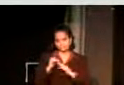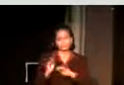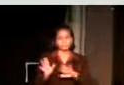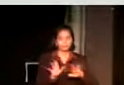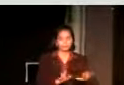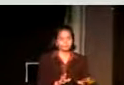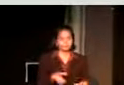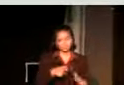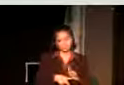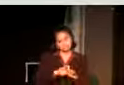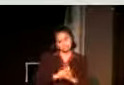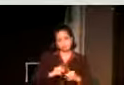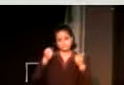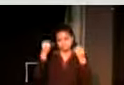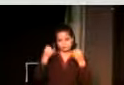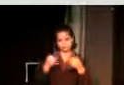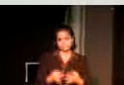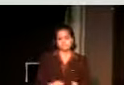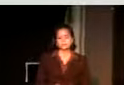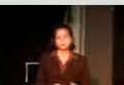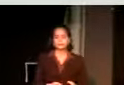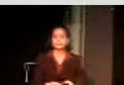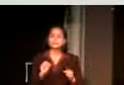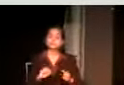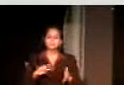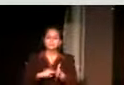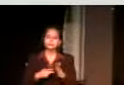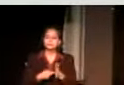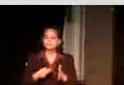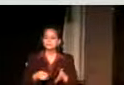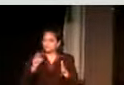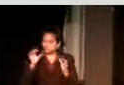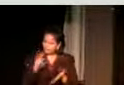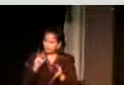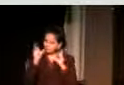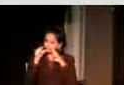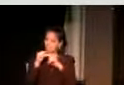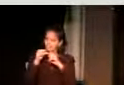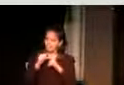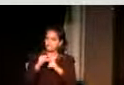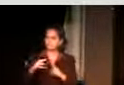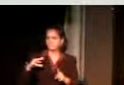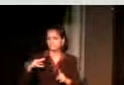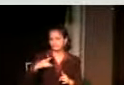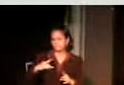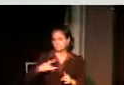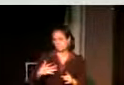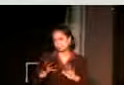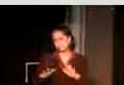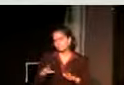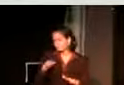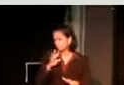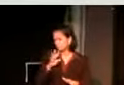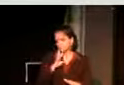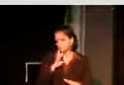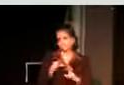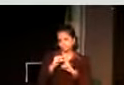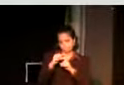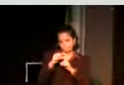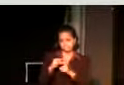de falarmos a respeito disso eu gostaria de definir o que seja misericórdia talvez você não esteja certo disso